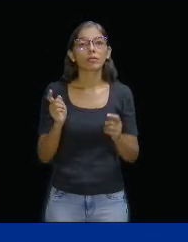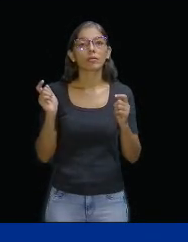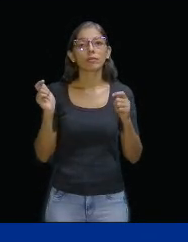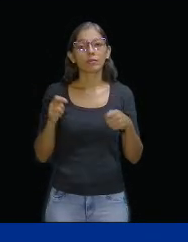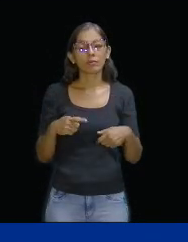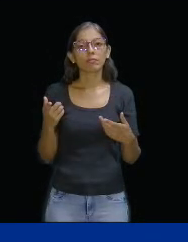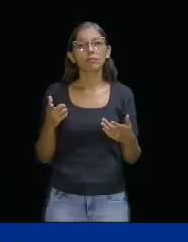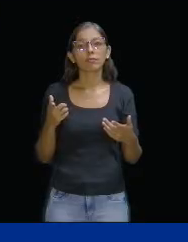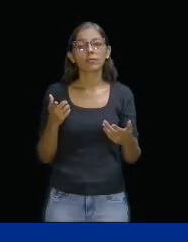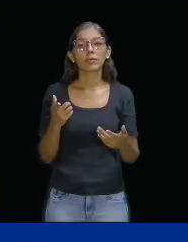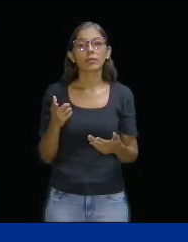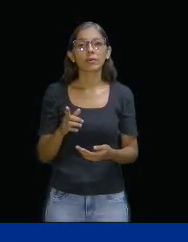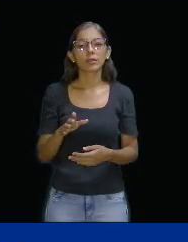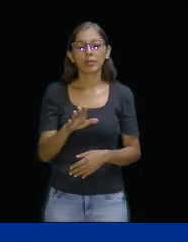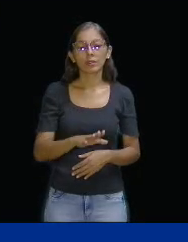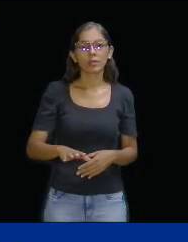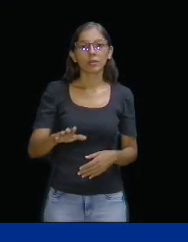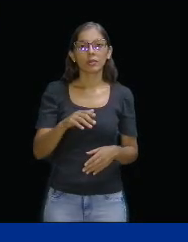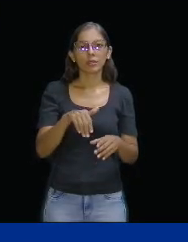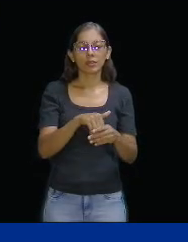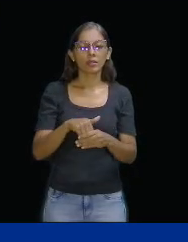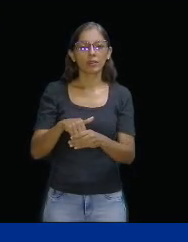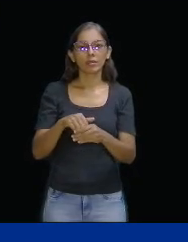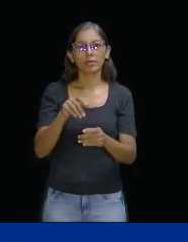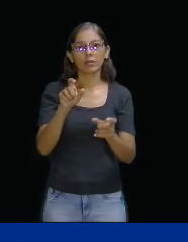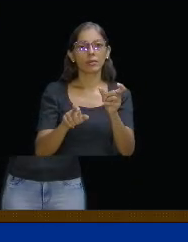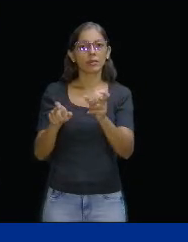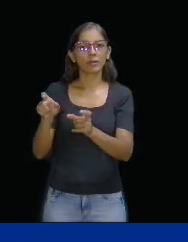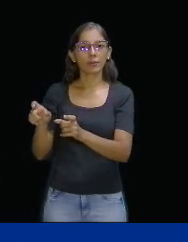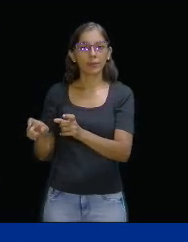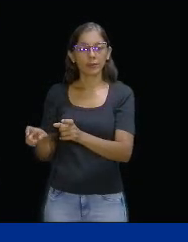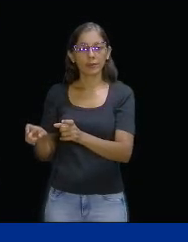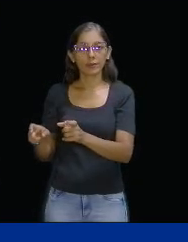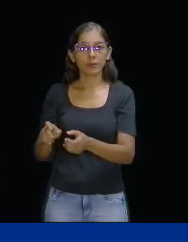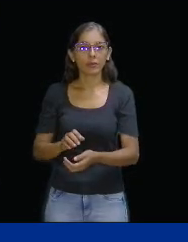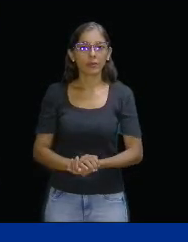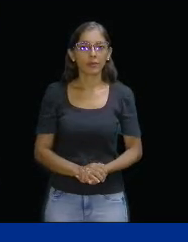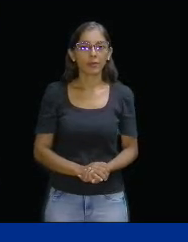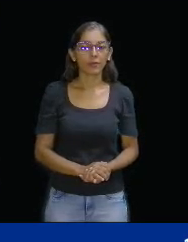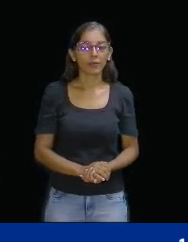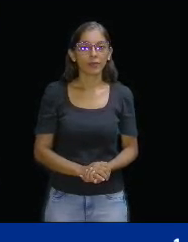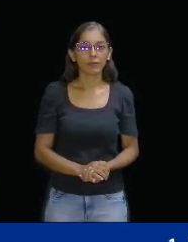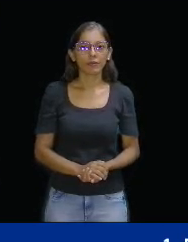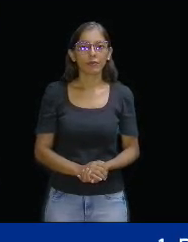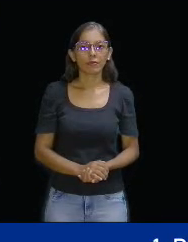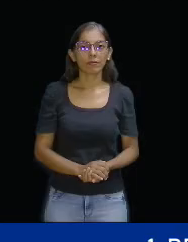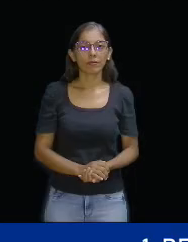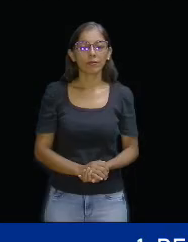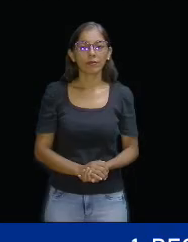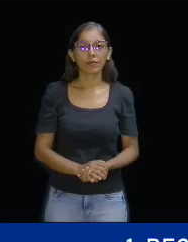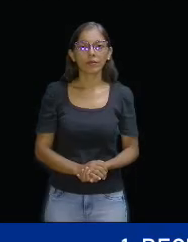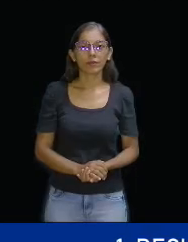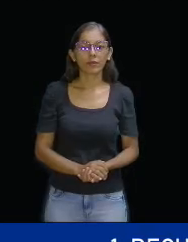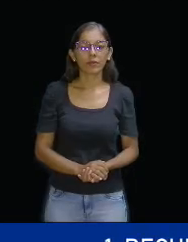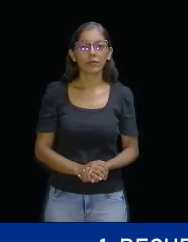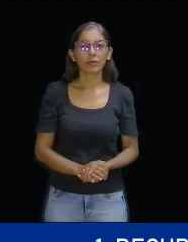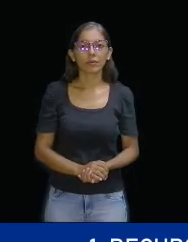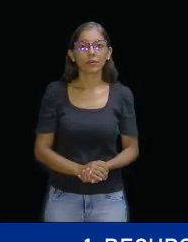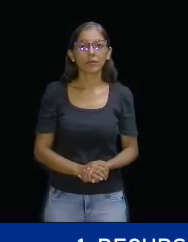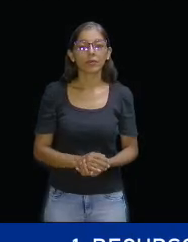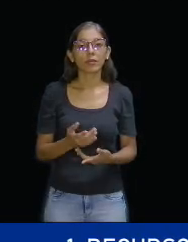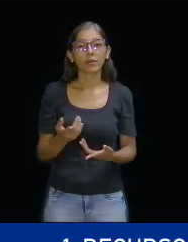no pleito ou na percepção do eleitorado, gravidade quantitativa. Nenhuma dessas